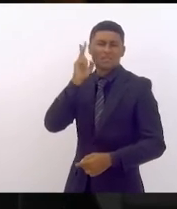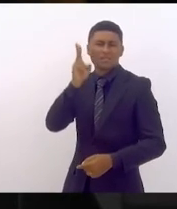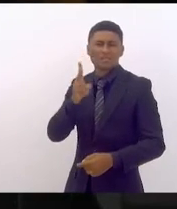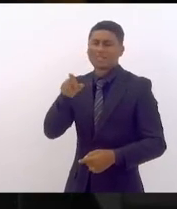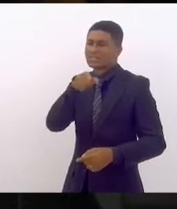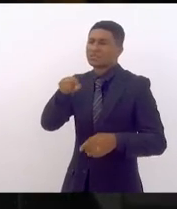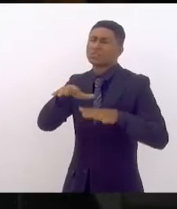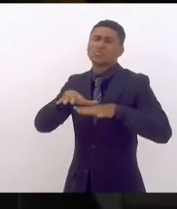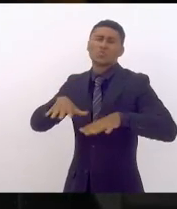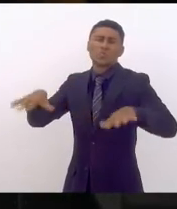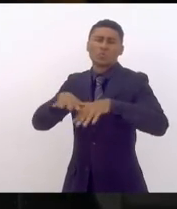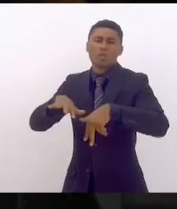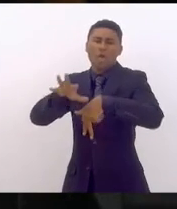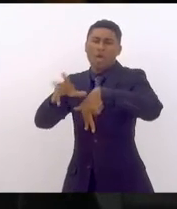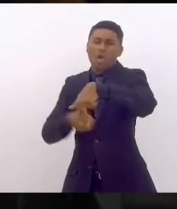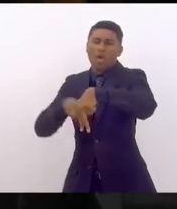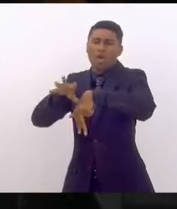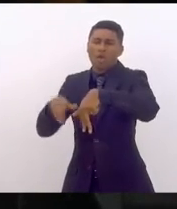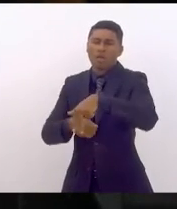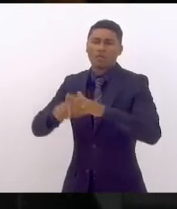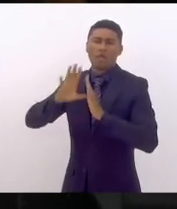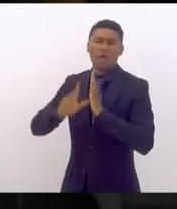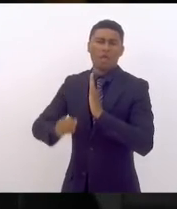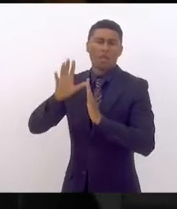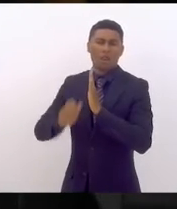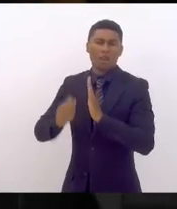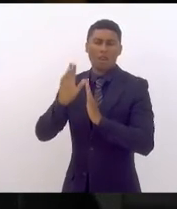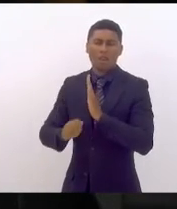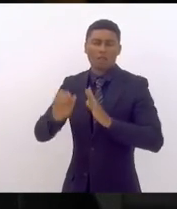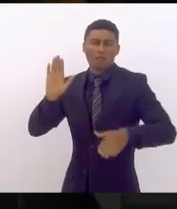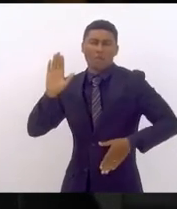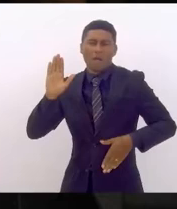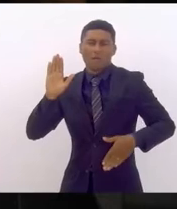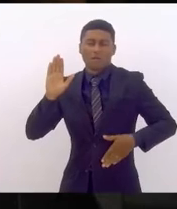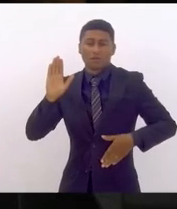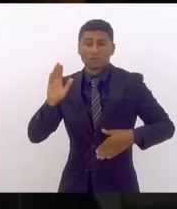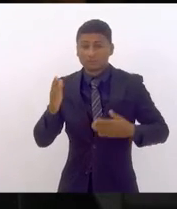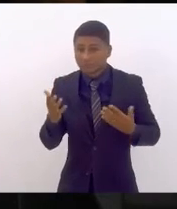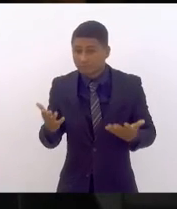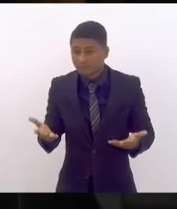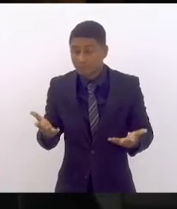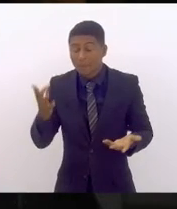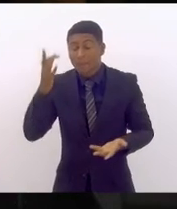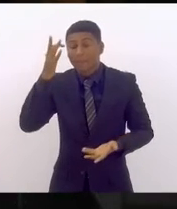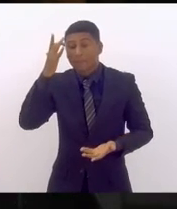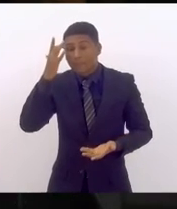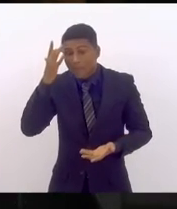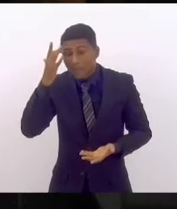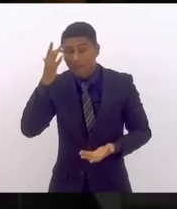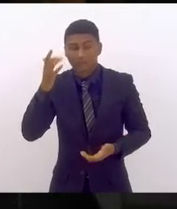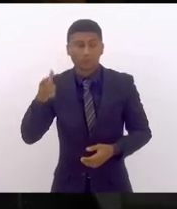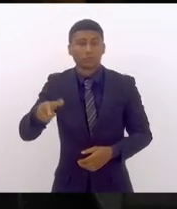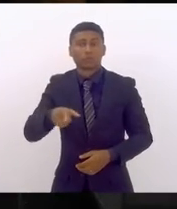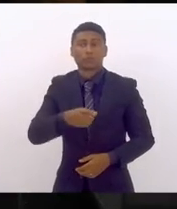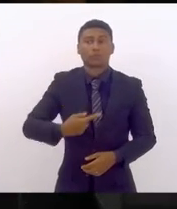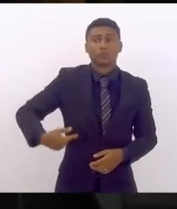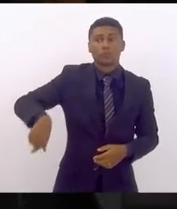Então eu acho que a classe política ela não pode não deve